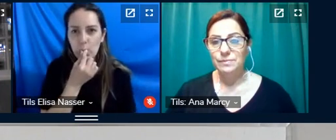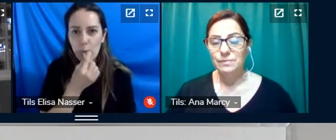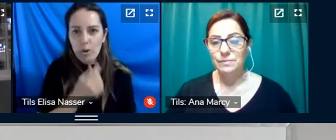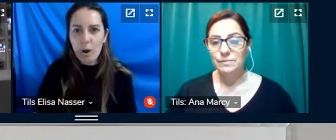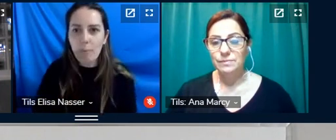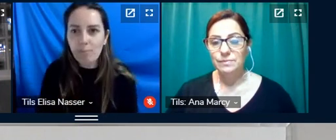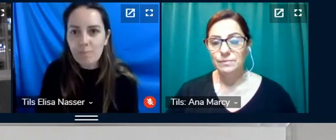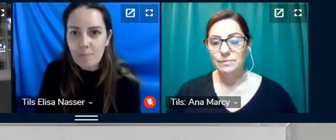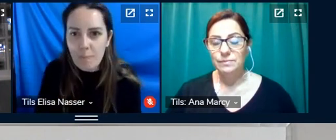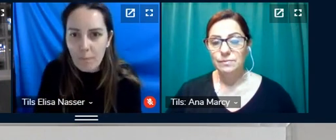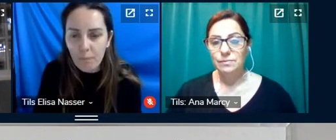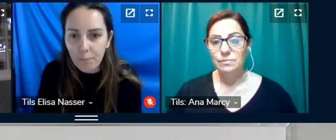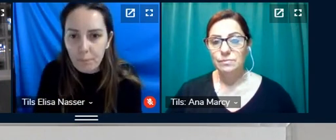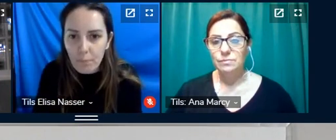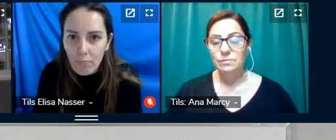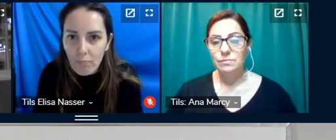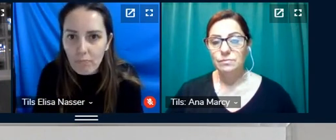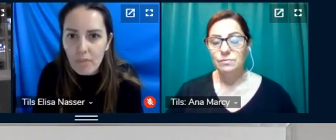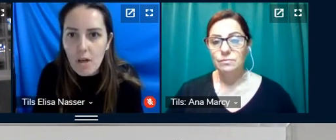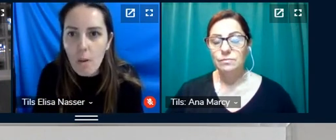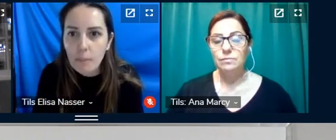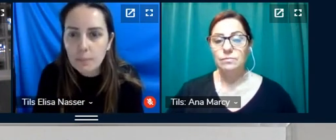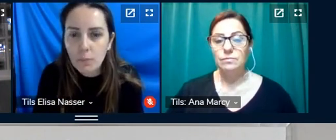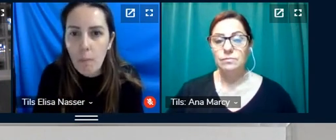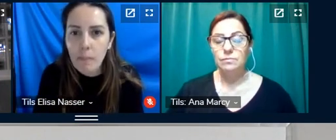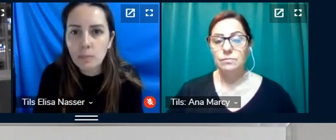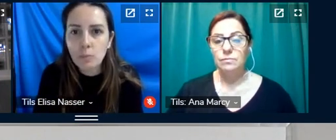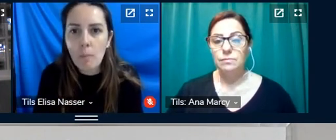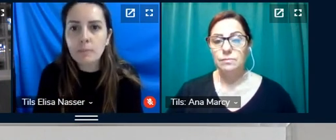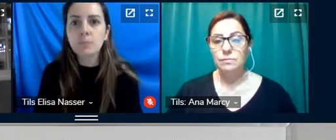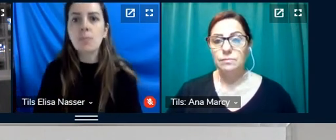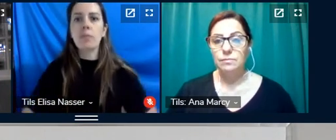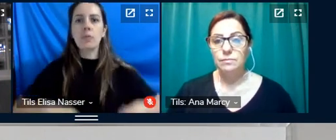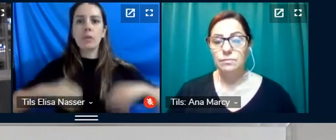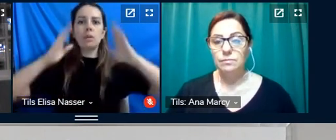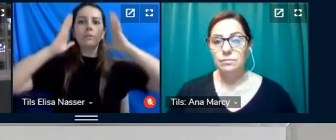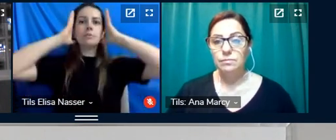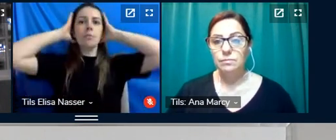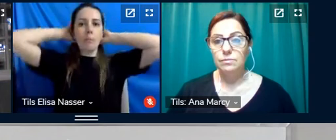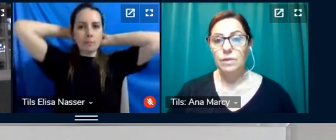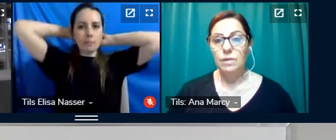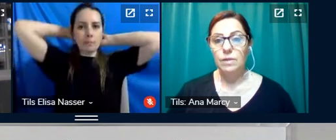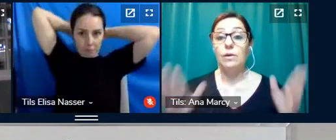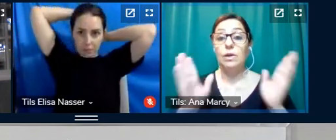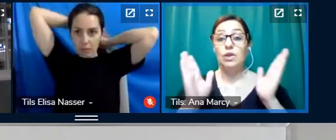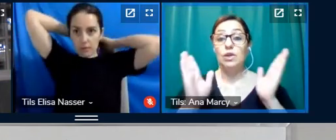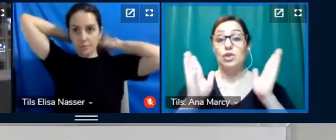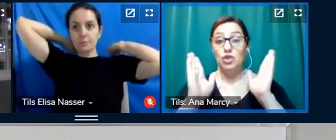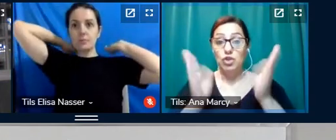Né? Então já vamos nos encaminhar para a atividade para frequência.